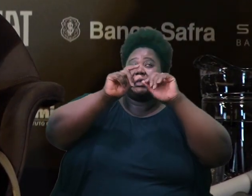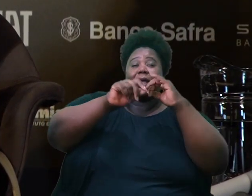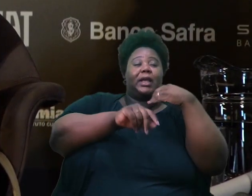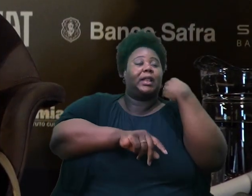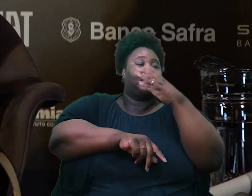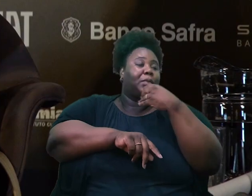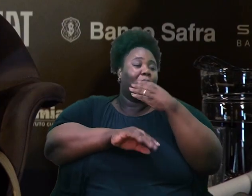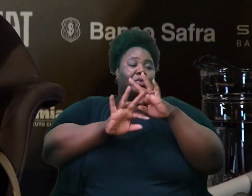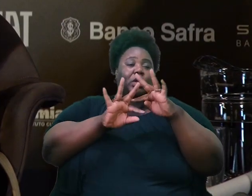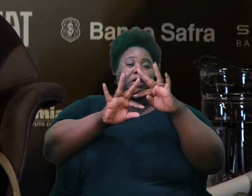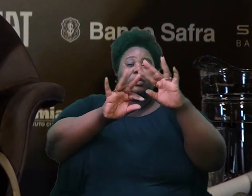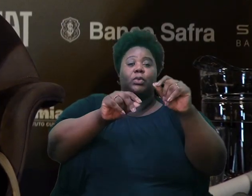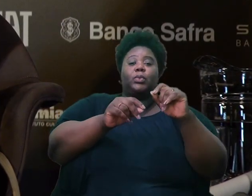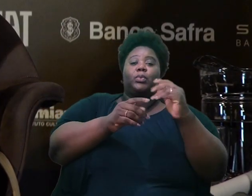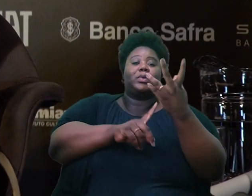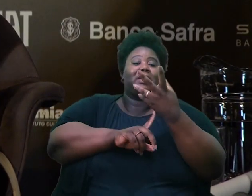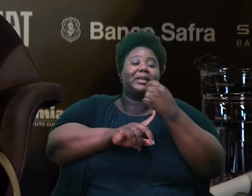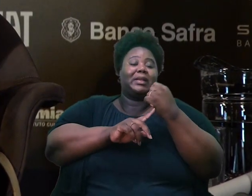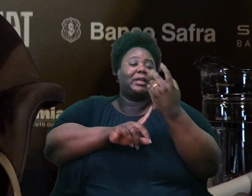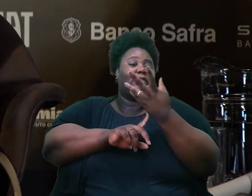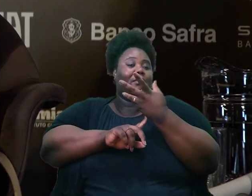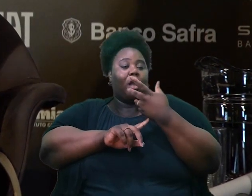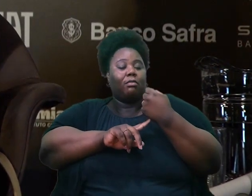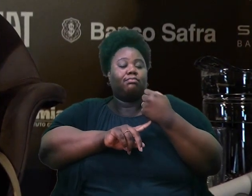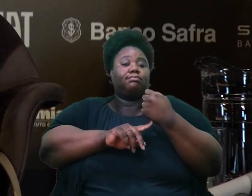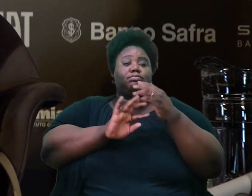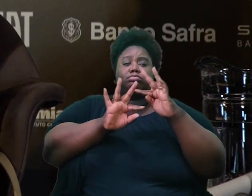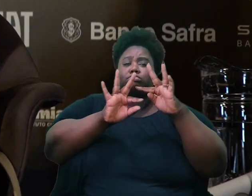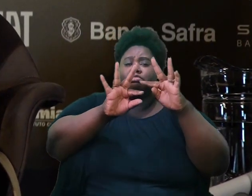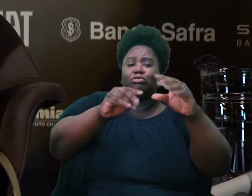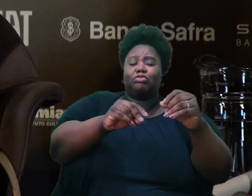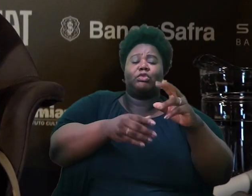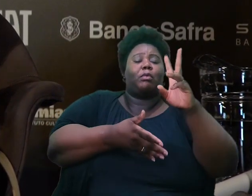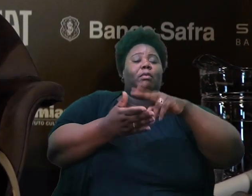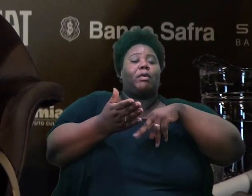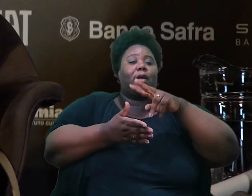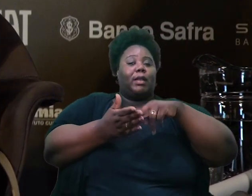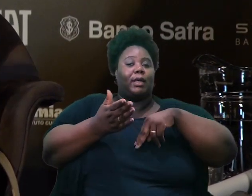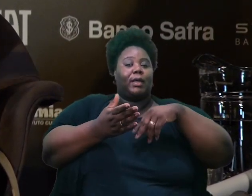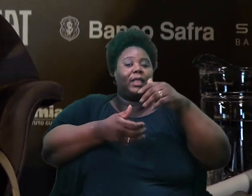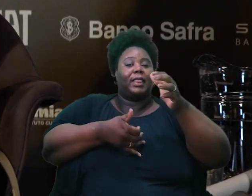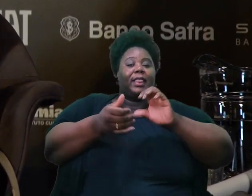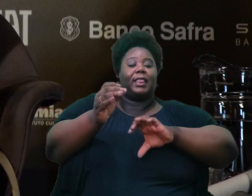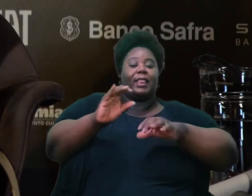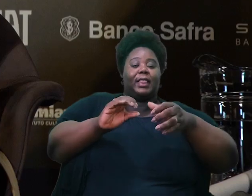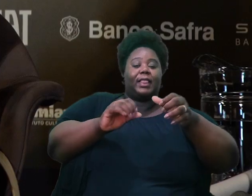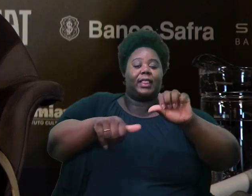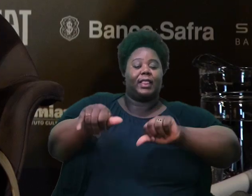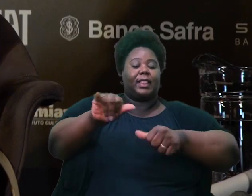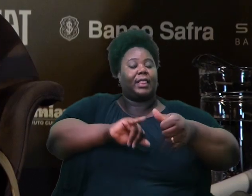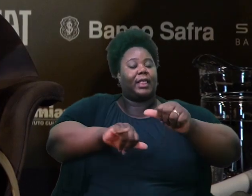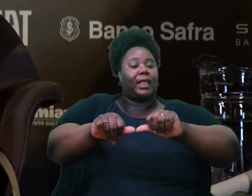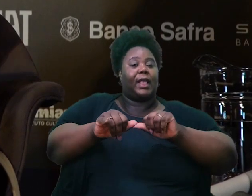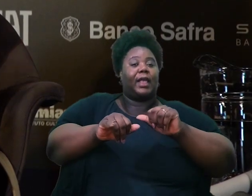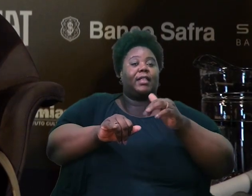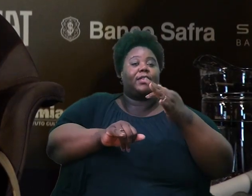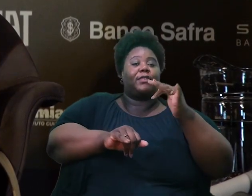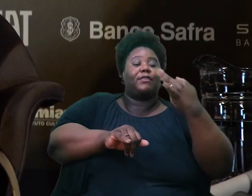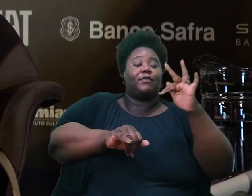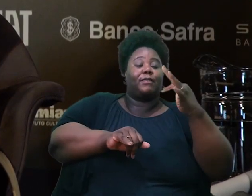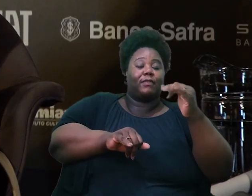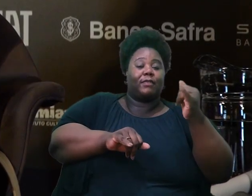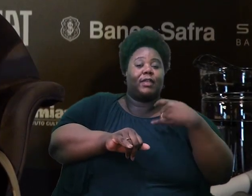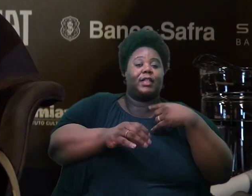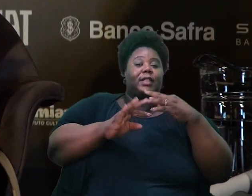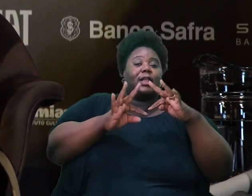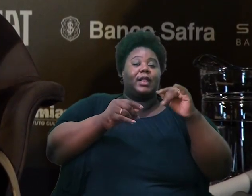música, lia sobre artes, lia sobre tudo. Sobre ciência, sobre física, lia revista em